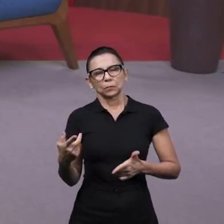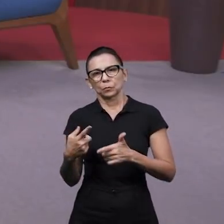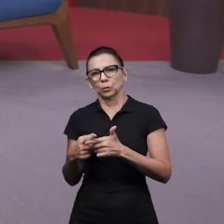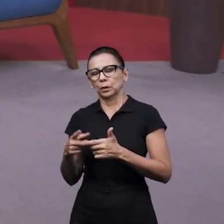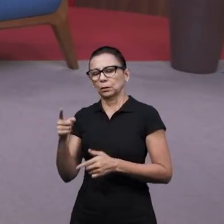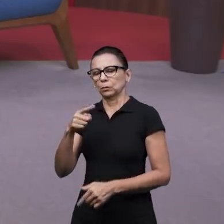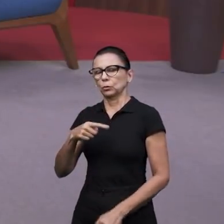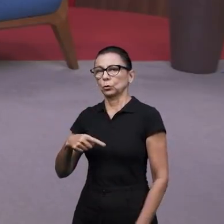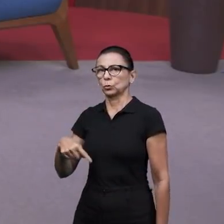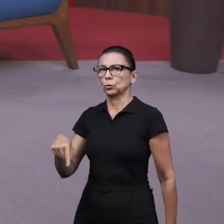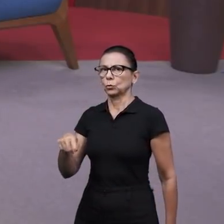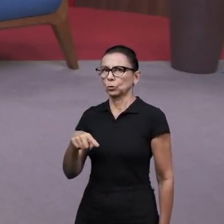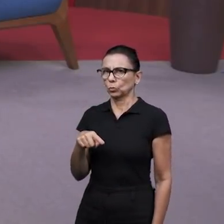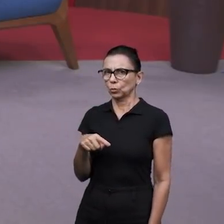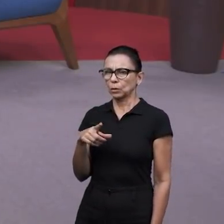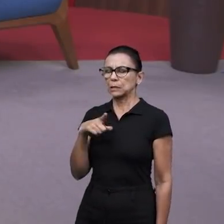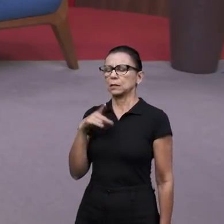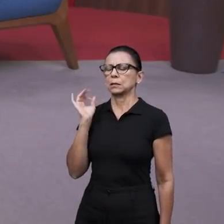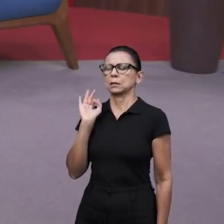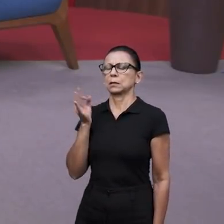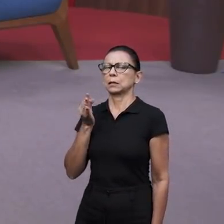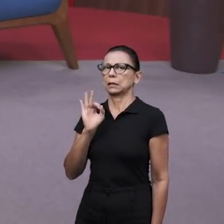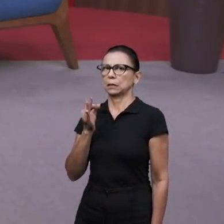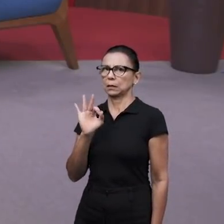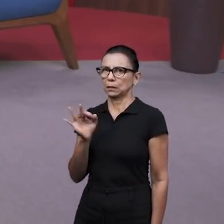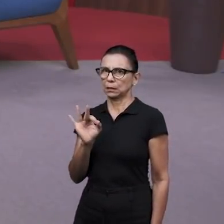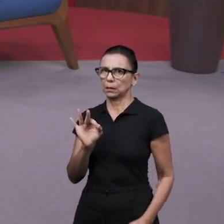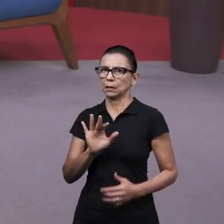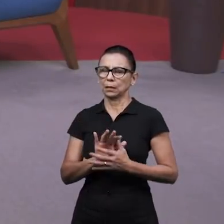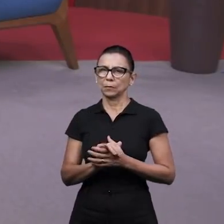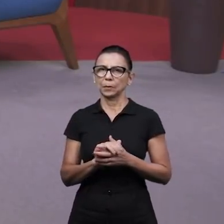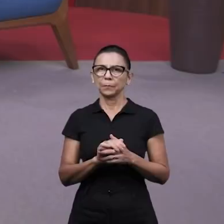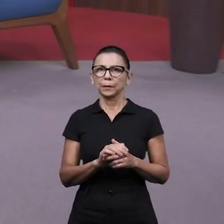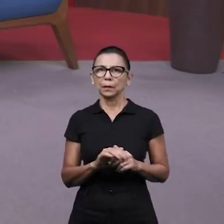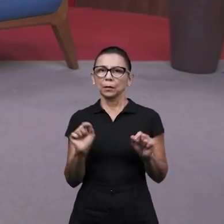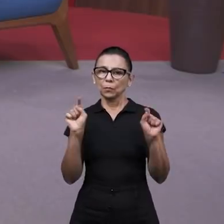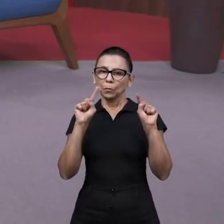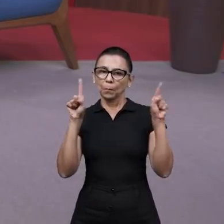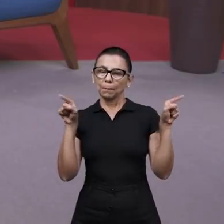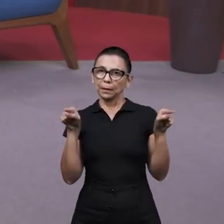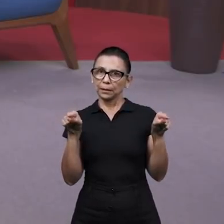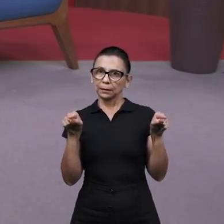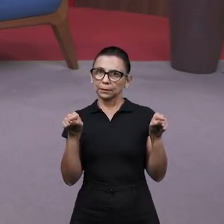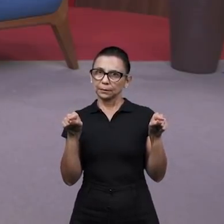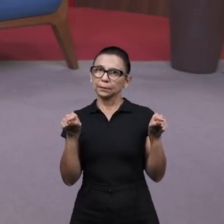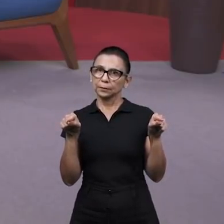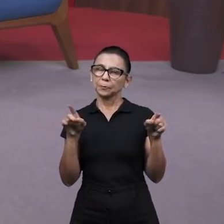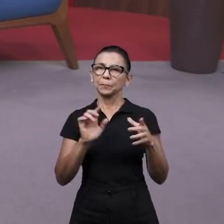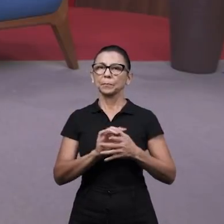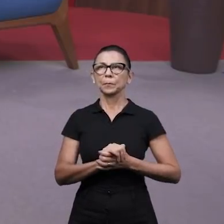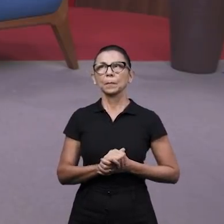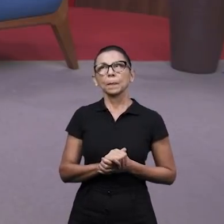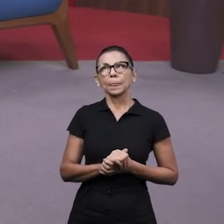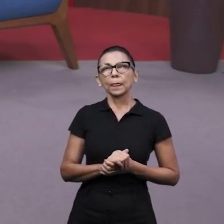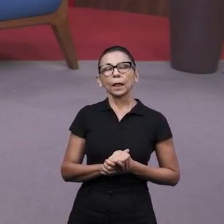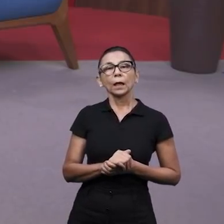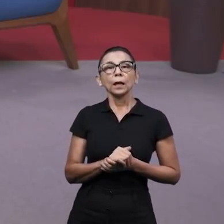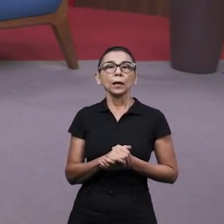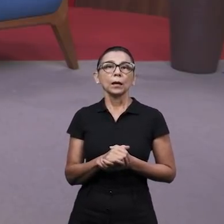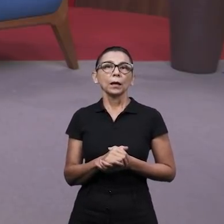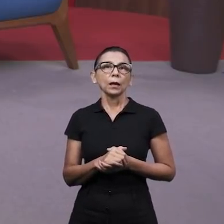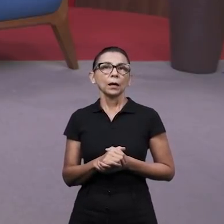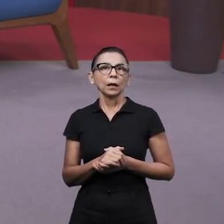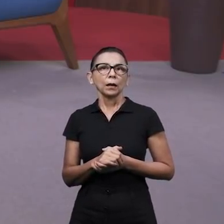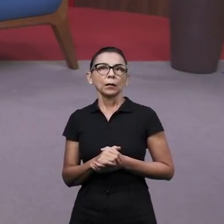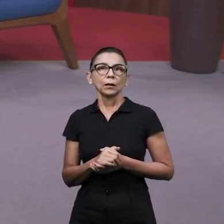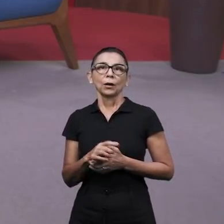a certeza, e aqui cabe uma exceção, a não ser quem estiver vivo quando Jesus voltar, fora isso nós temos